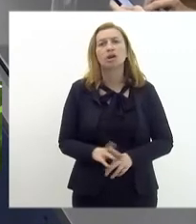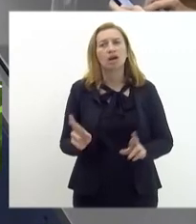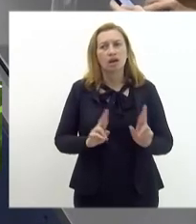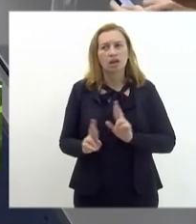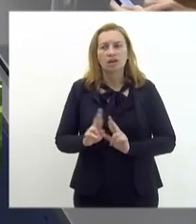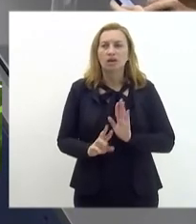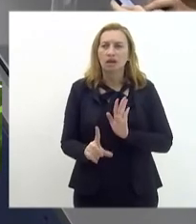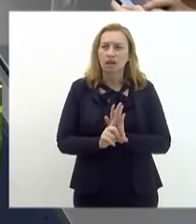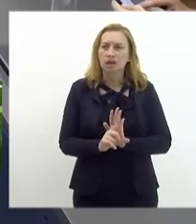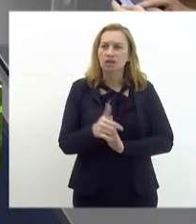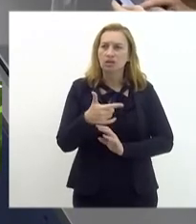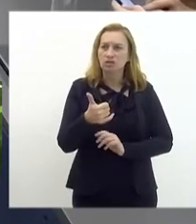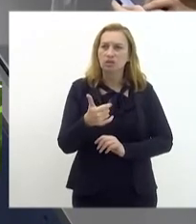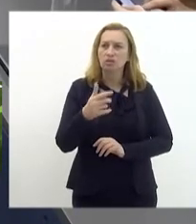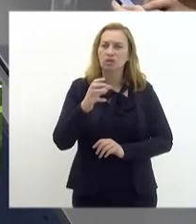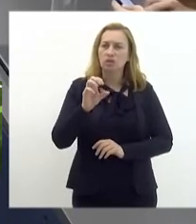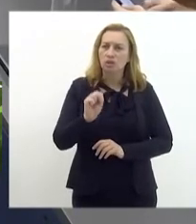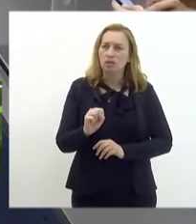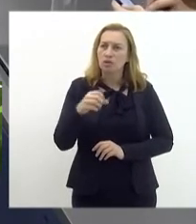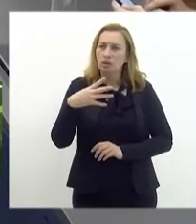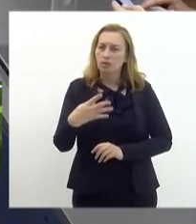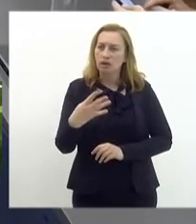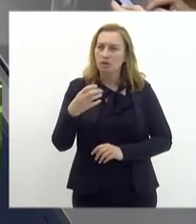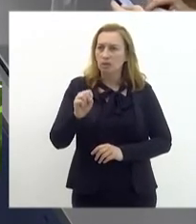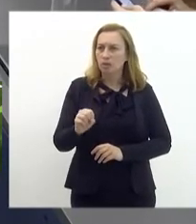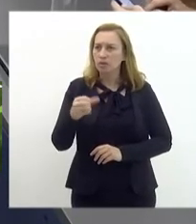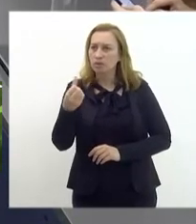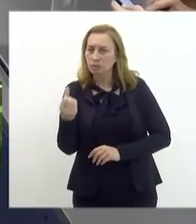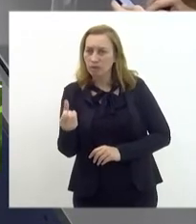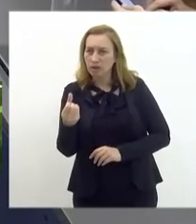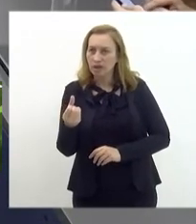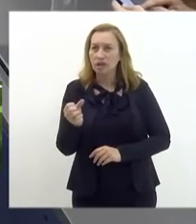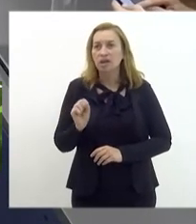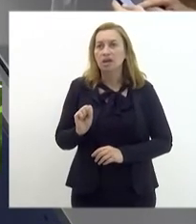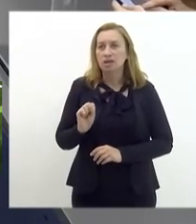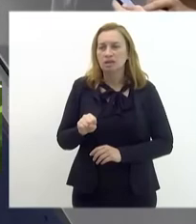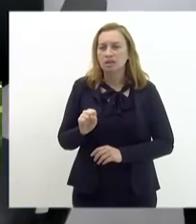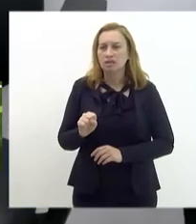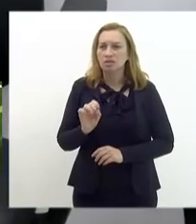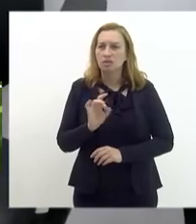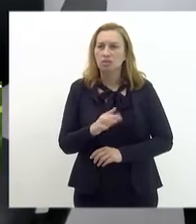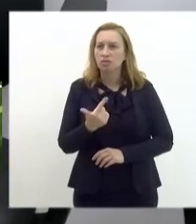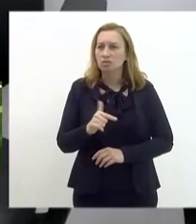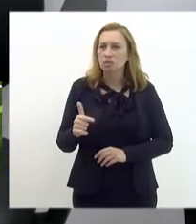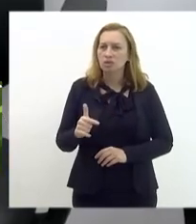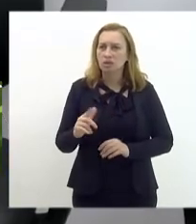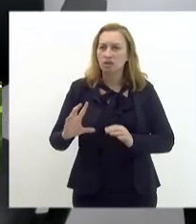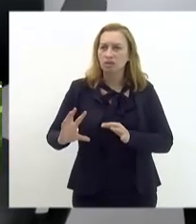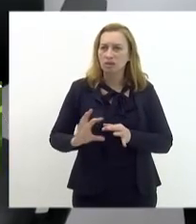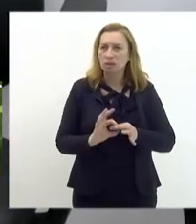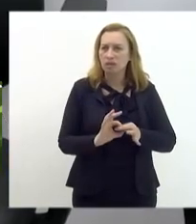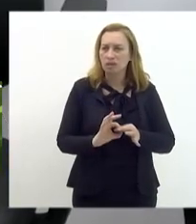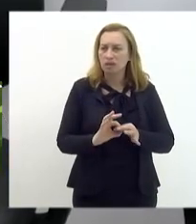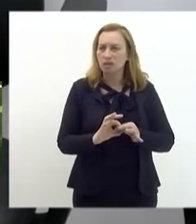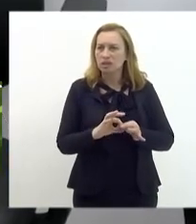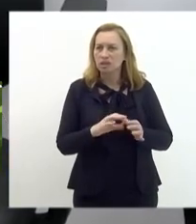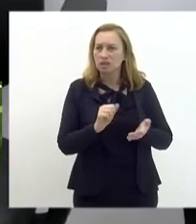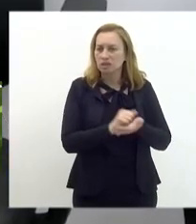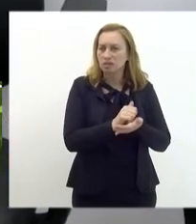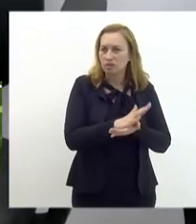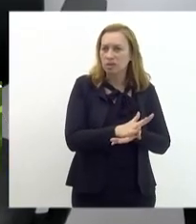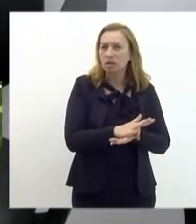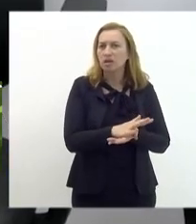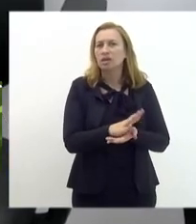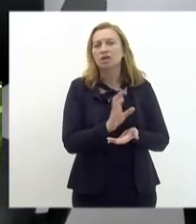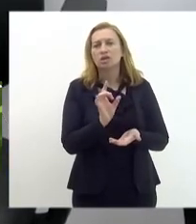relação à Lei 12.846, a responsabilização judicial, ela por si só não tem condão de indenização, é simplesmente de